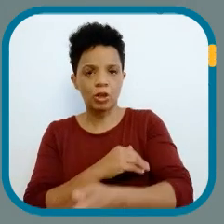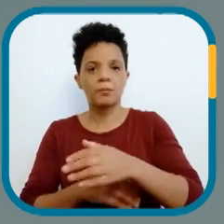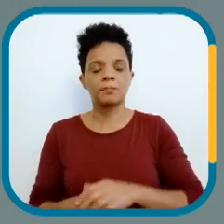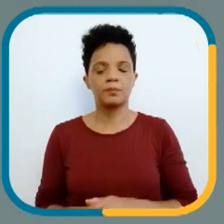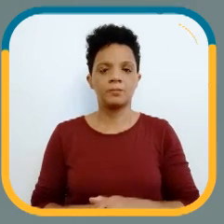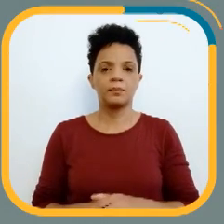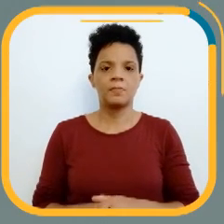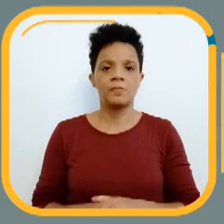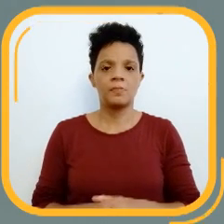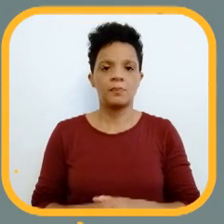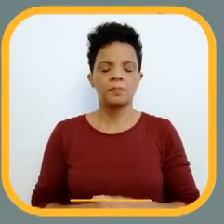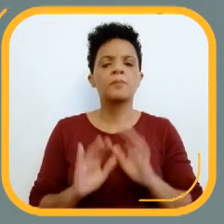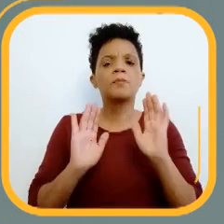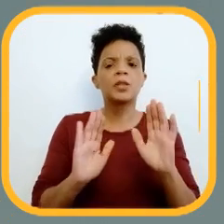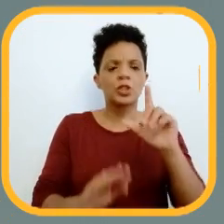empresa.